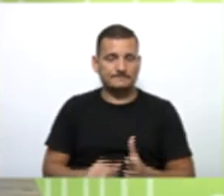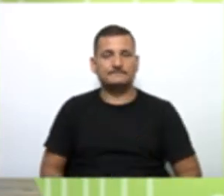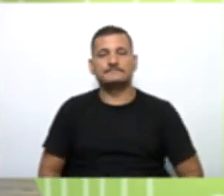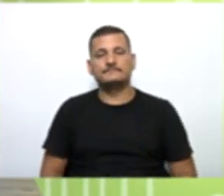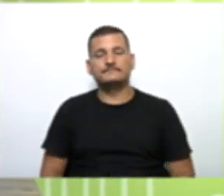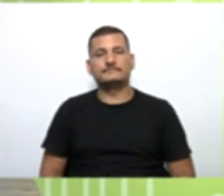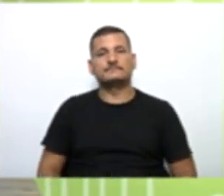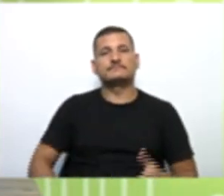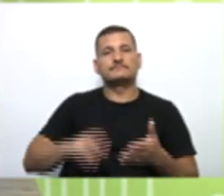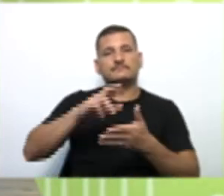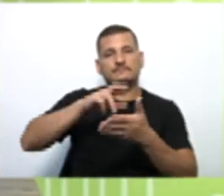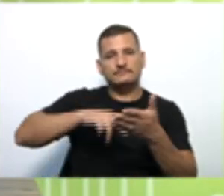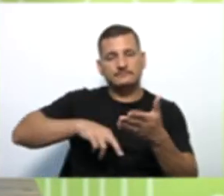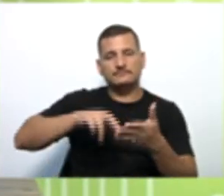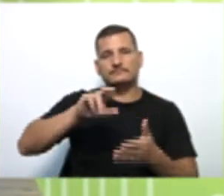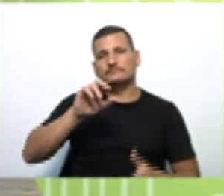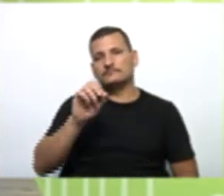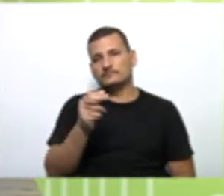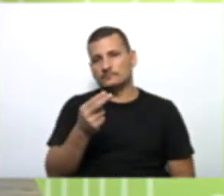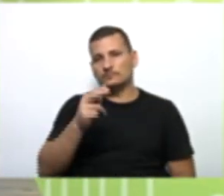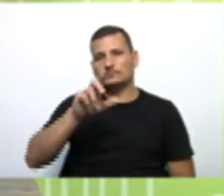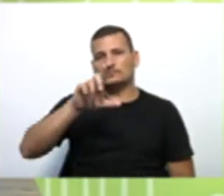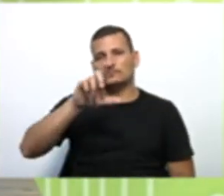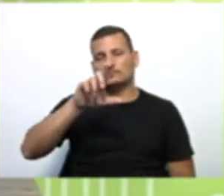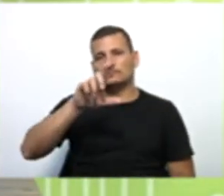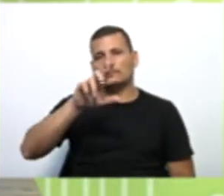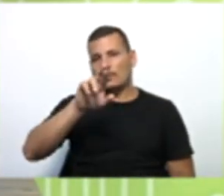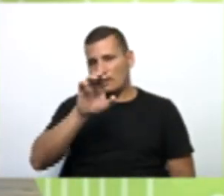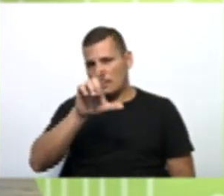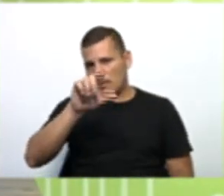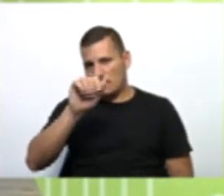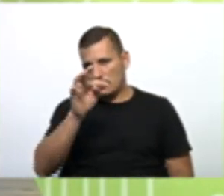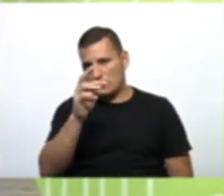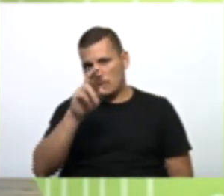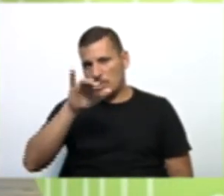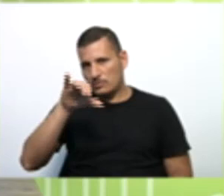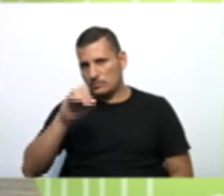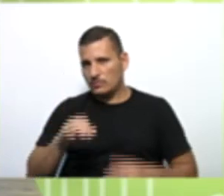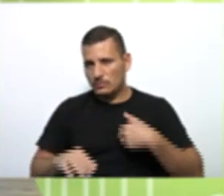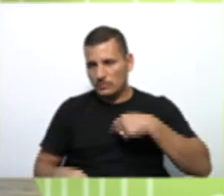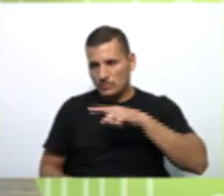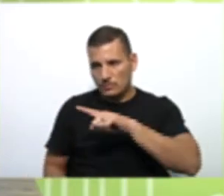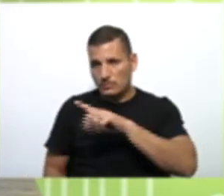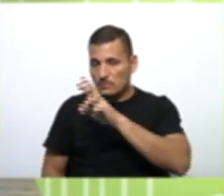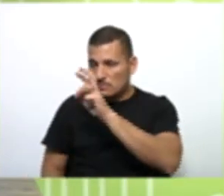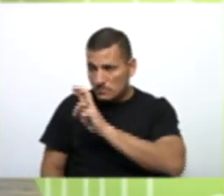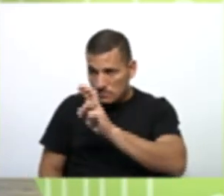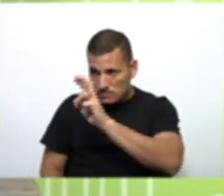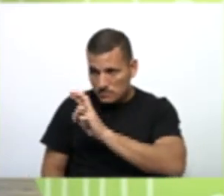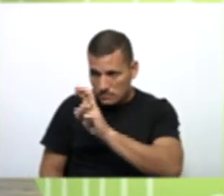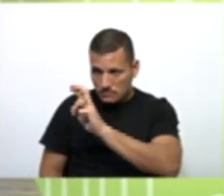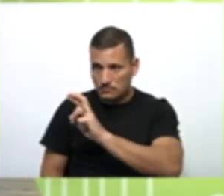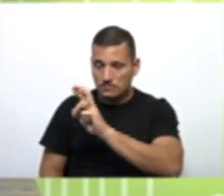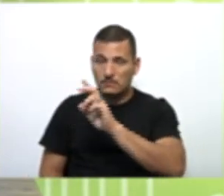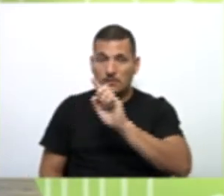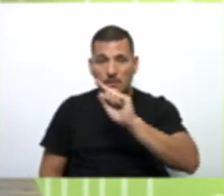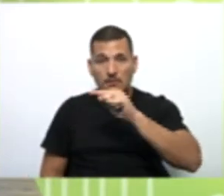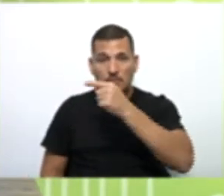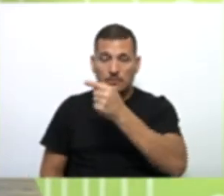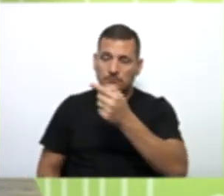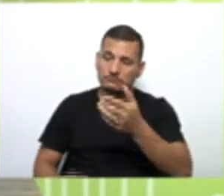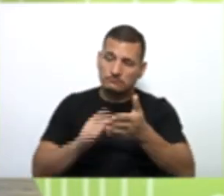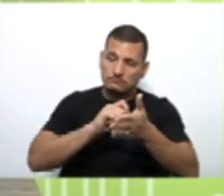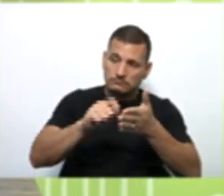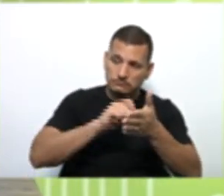relato ou relatório, eu vou a campo, faço uma observação e depois eu traço isso por